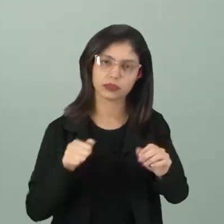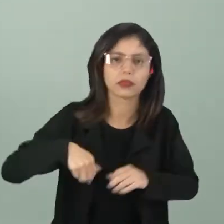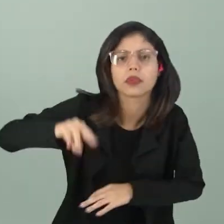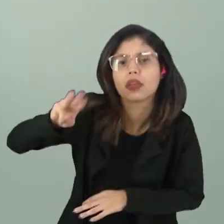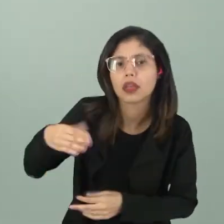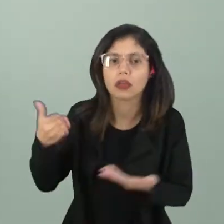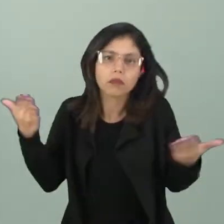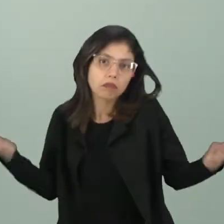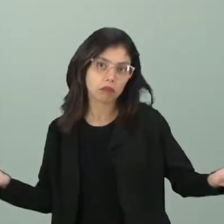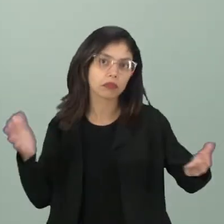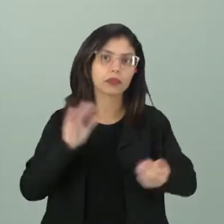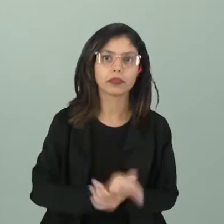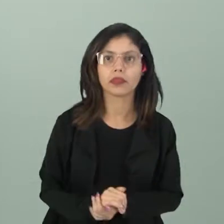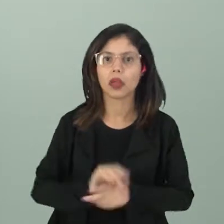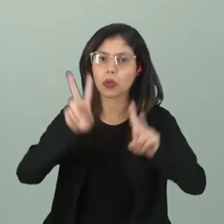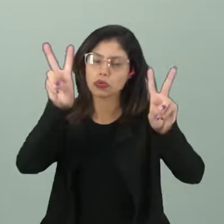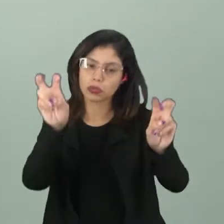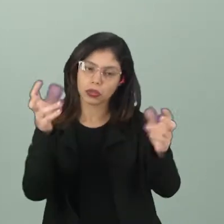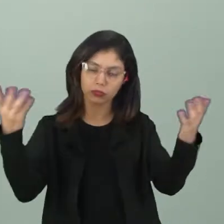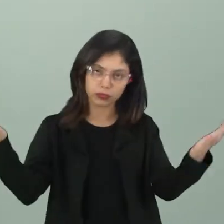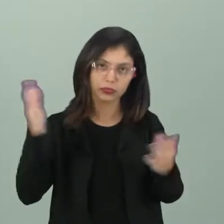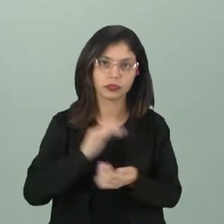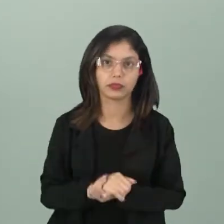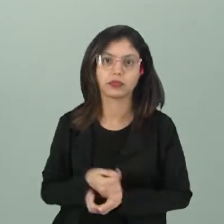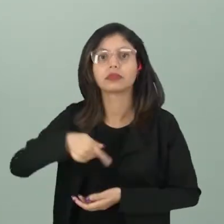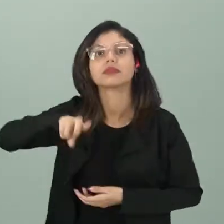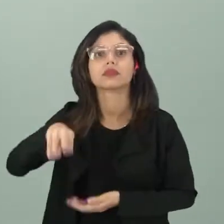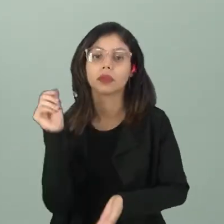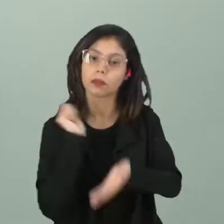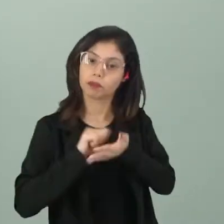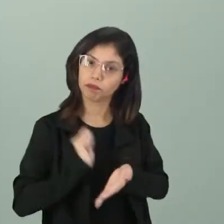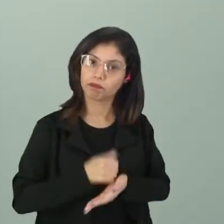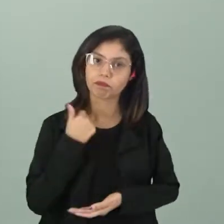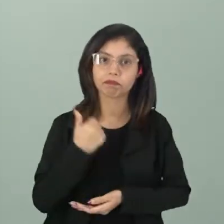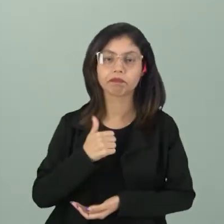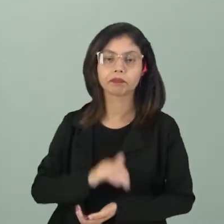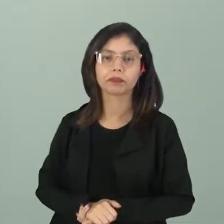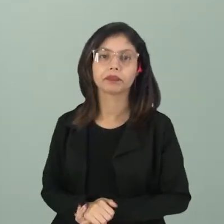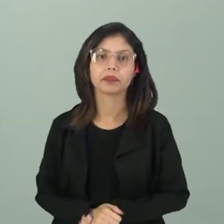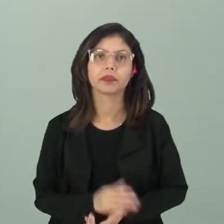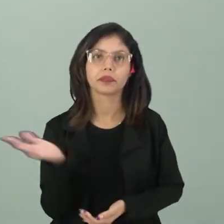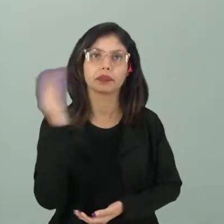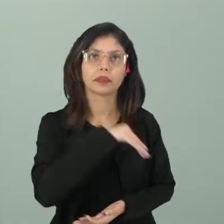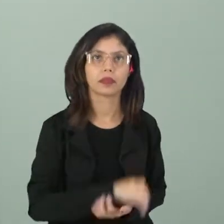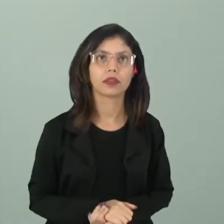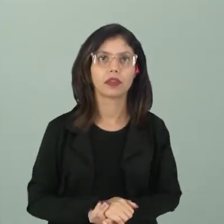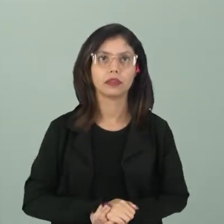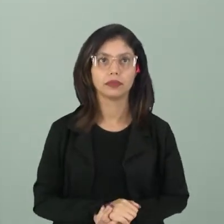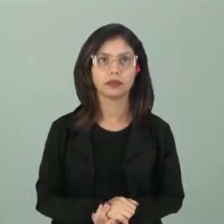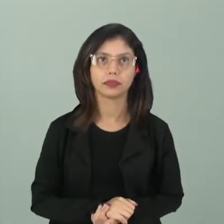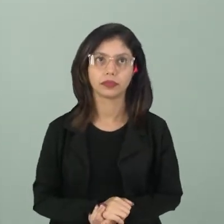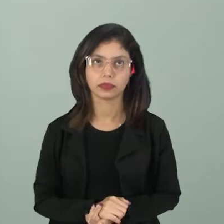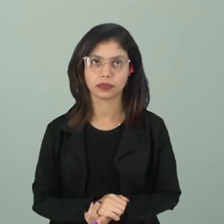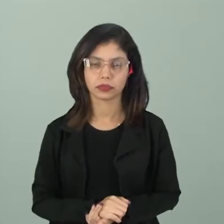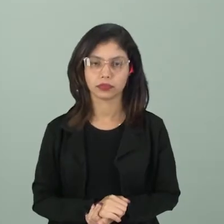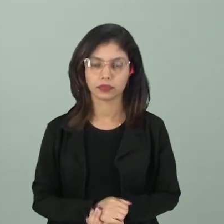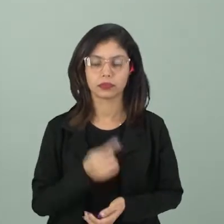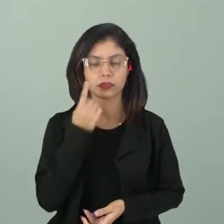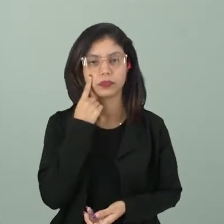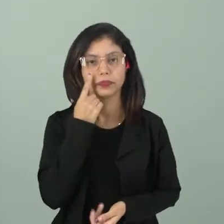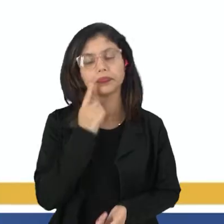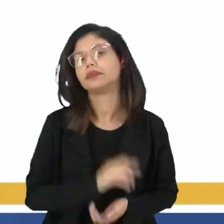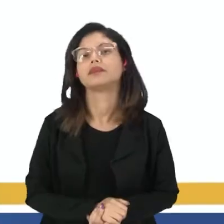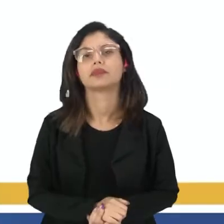quem a carta é, qual o assunto da carta, quem assina essa carta, certo? Vamos lá então à análise. Vamos analisar